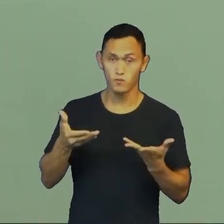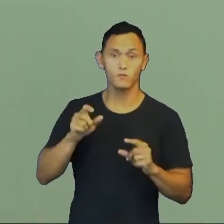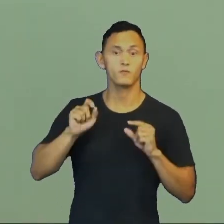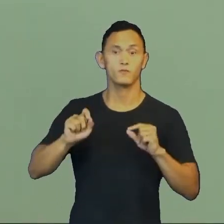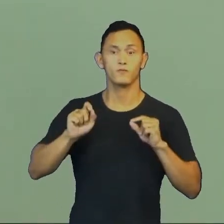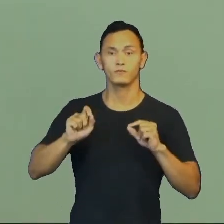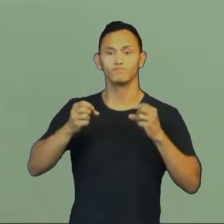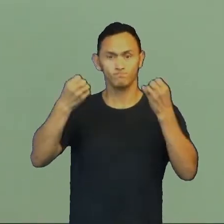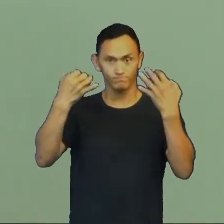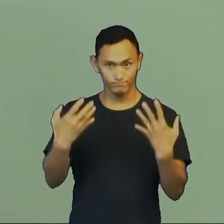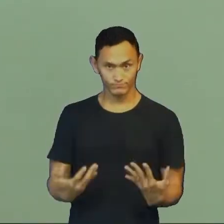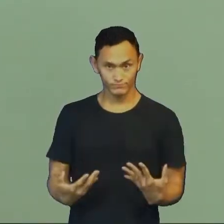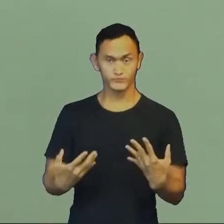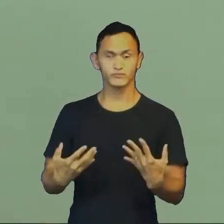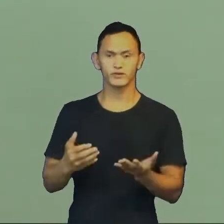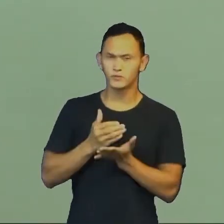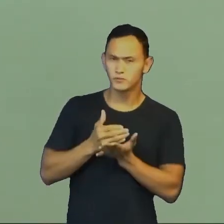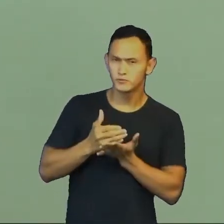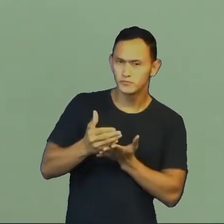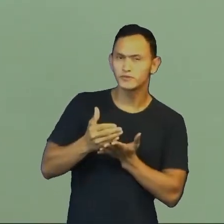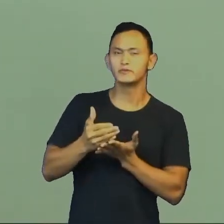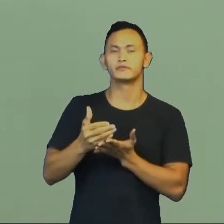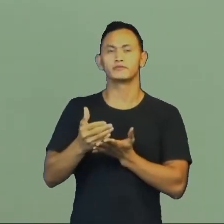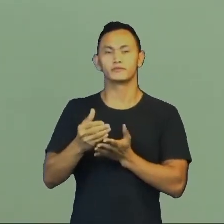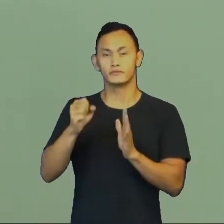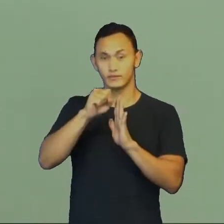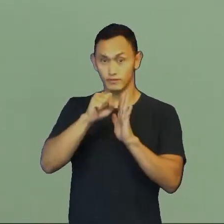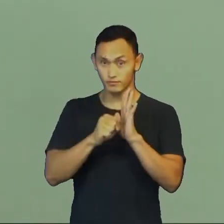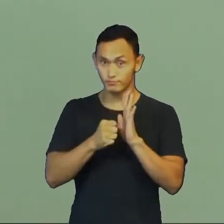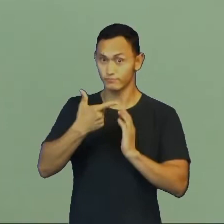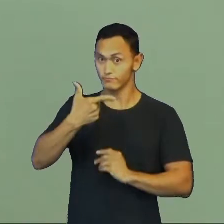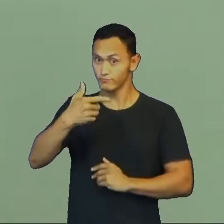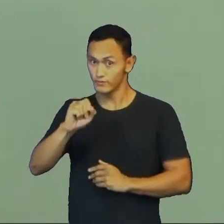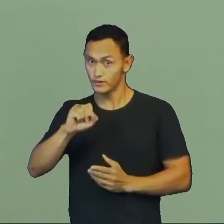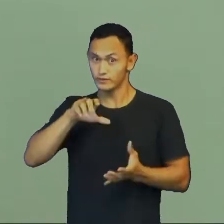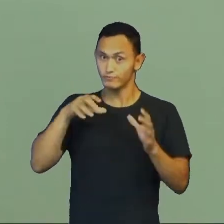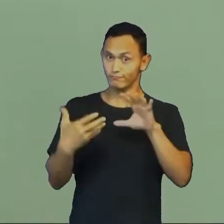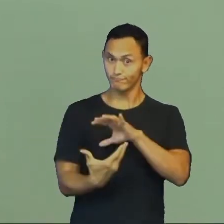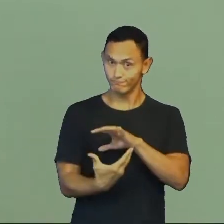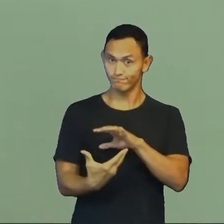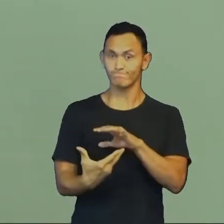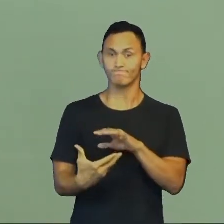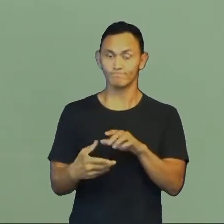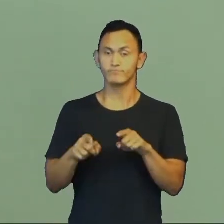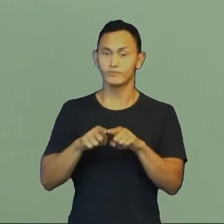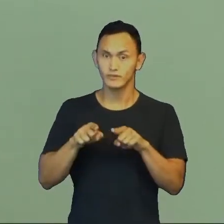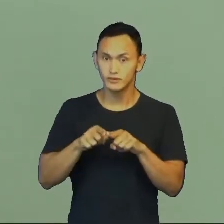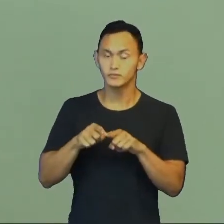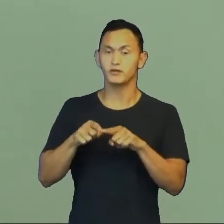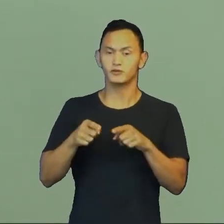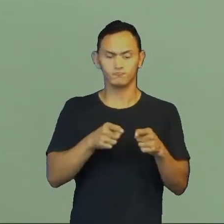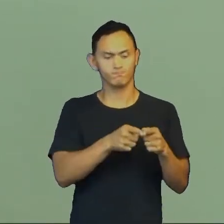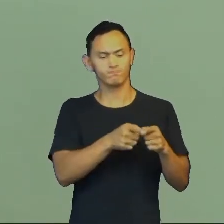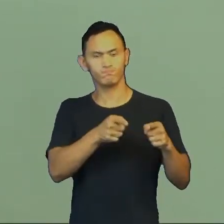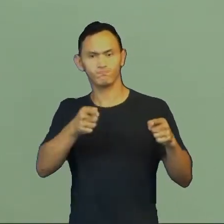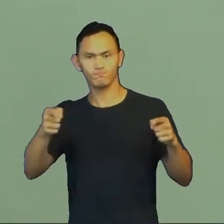pouco sobre o início do século XX, as transformações e o